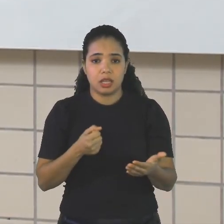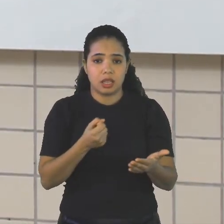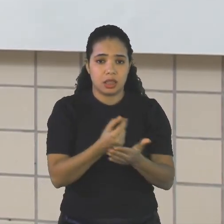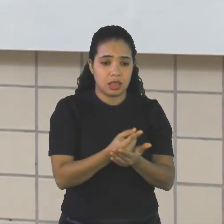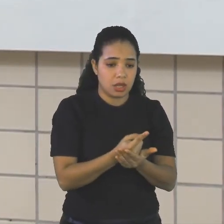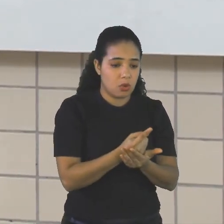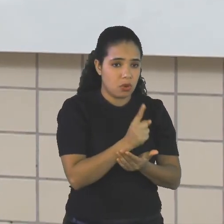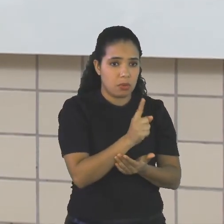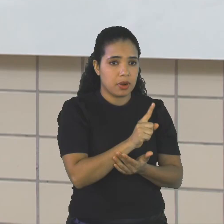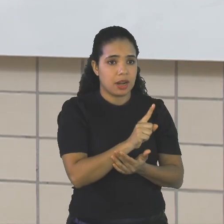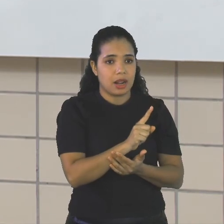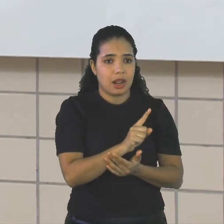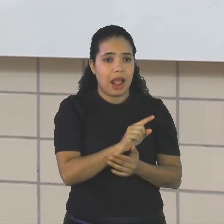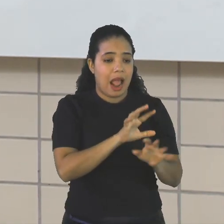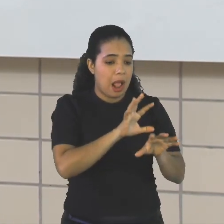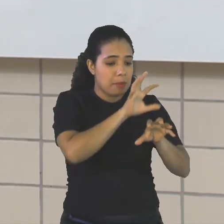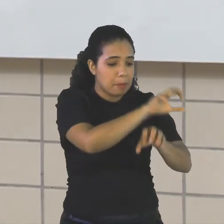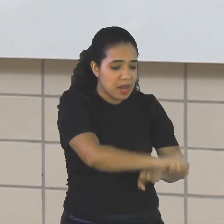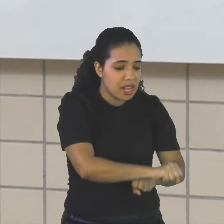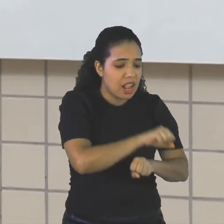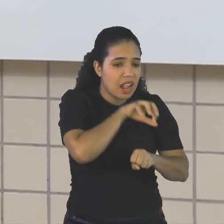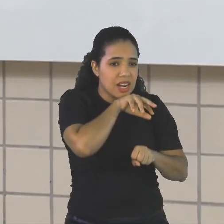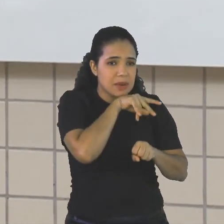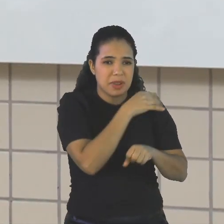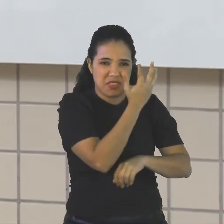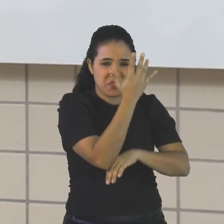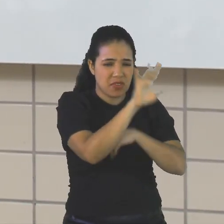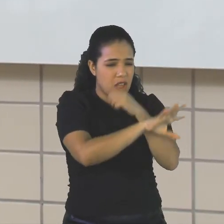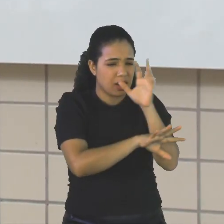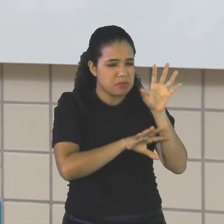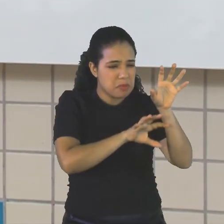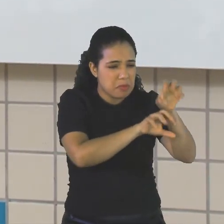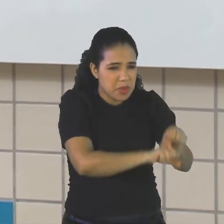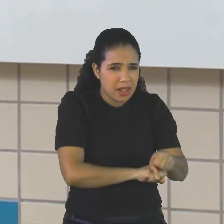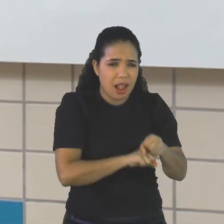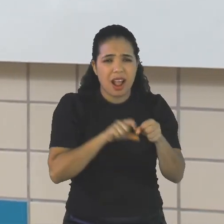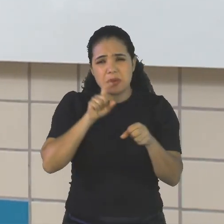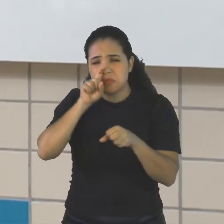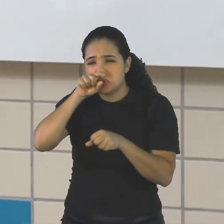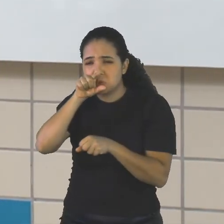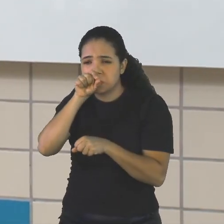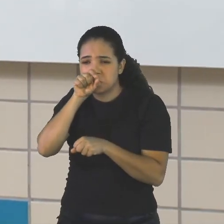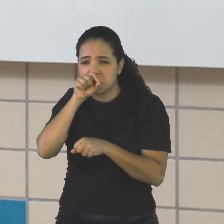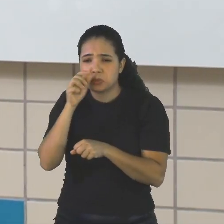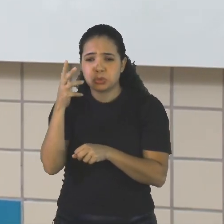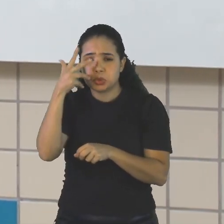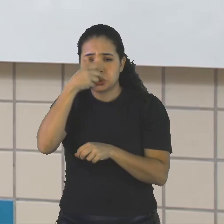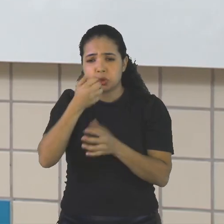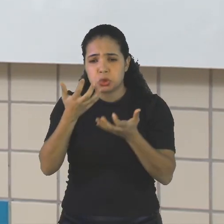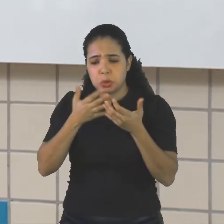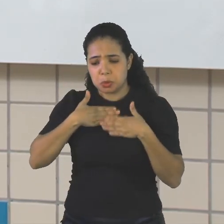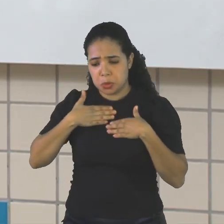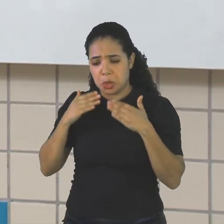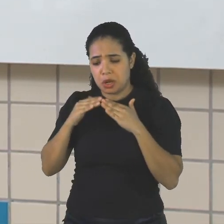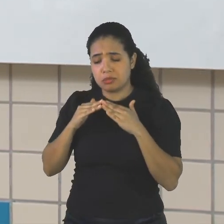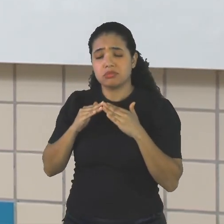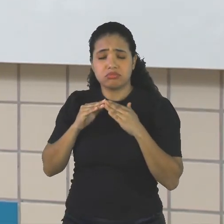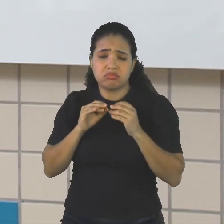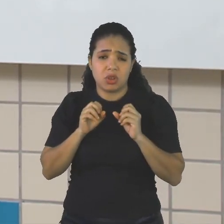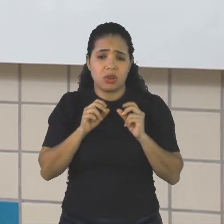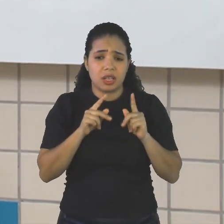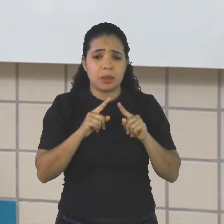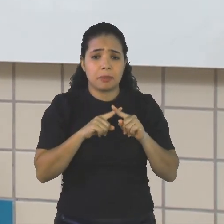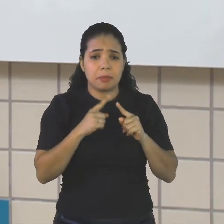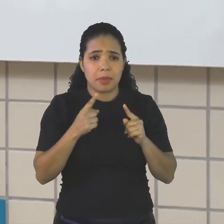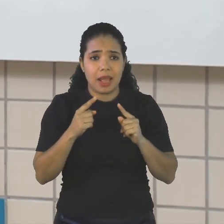um papagaio, um periquitinho selvagem, tão bonitinho, professora. Queria tanto ter lá em casa. Legal, né? E se eu colocar você